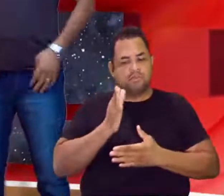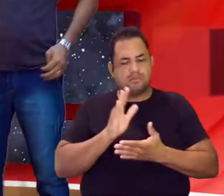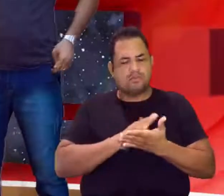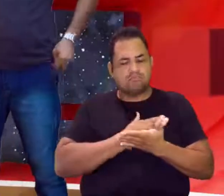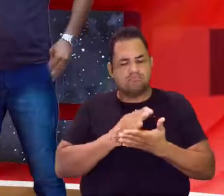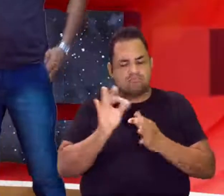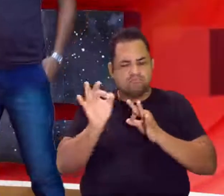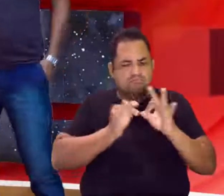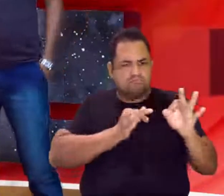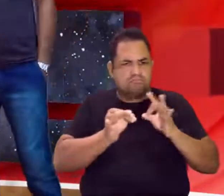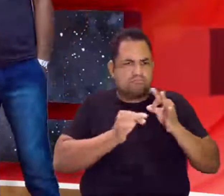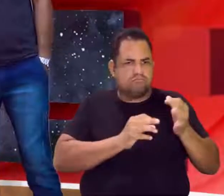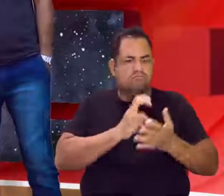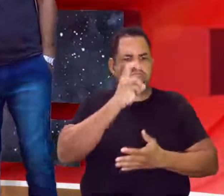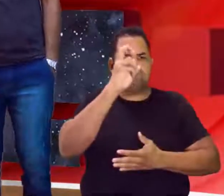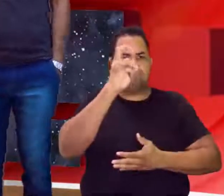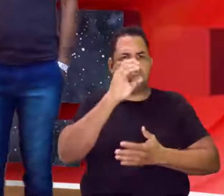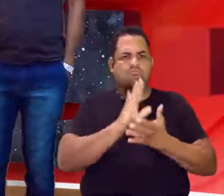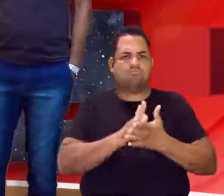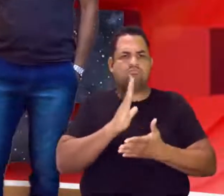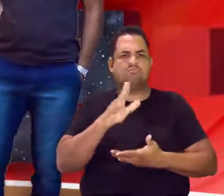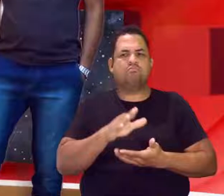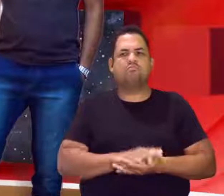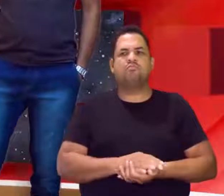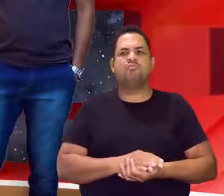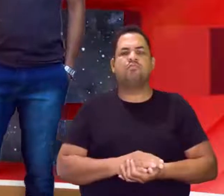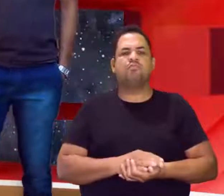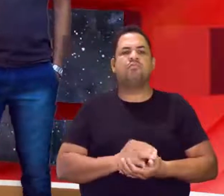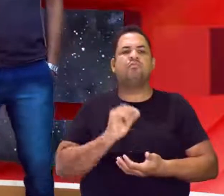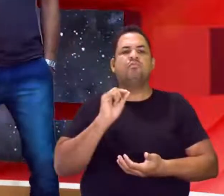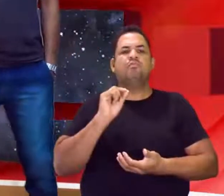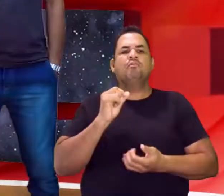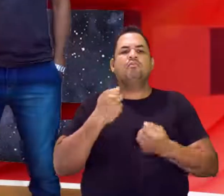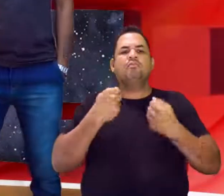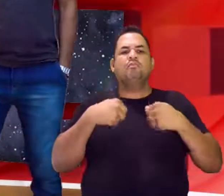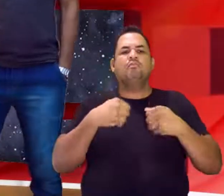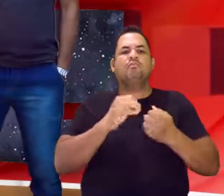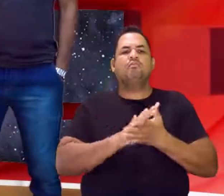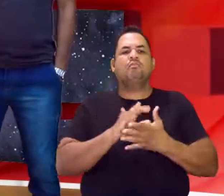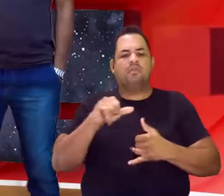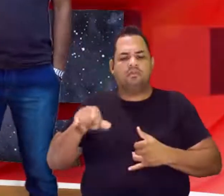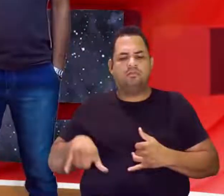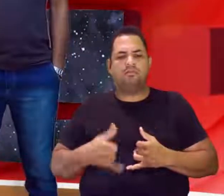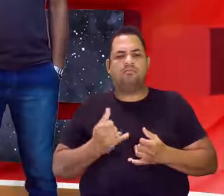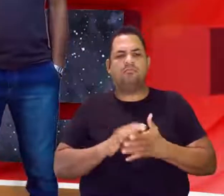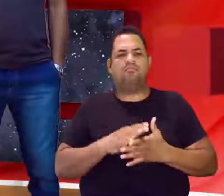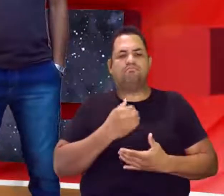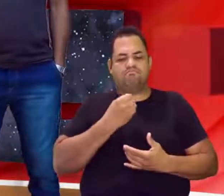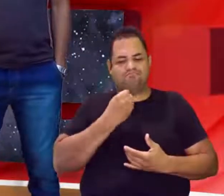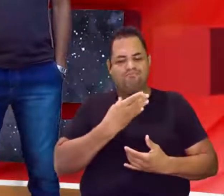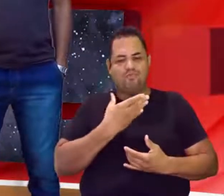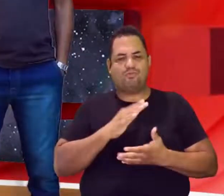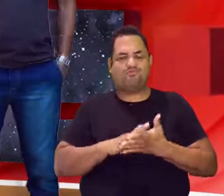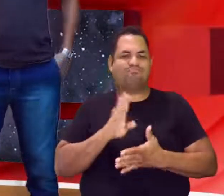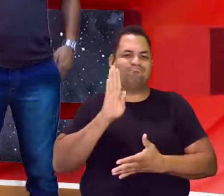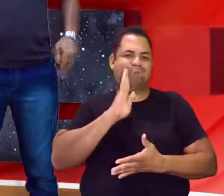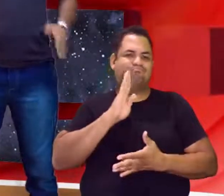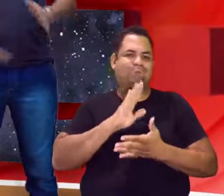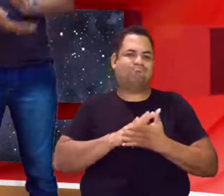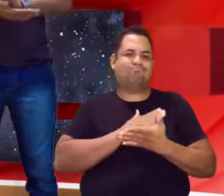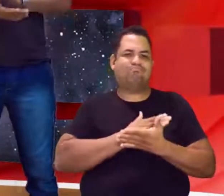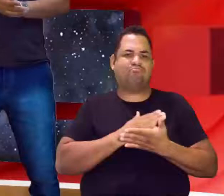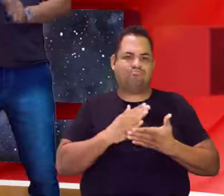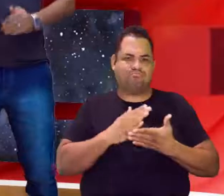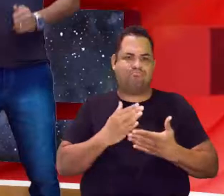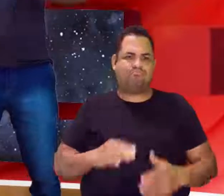Então aqui, ó, 5 itens e a gente falou tanta coisa, né? E o que você puder tirar de proveito é bem legal, tá? E claro que a gente